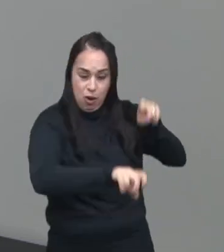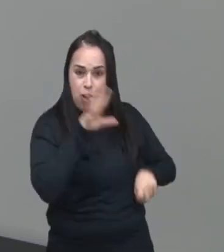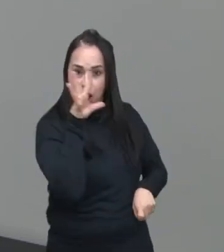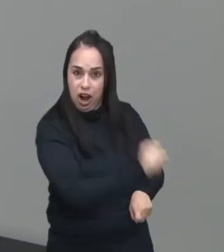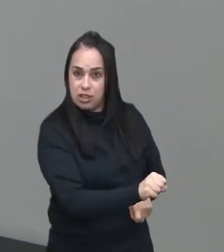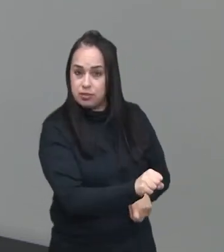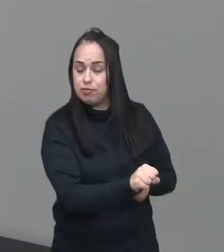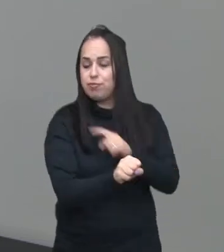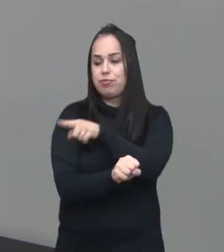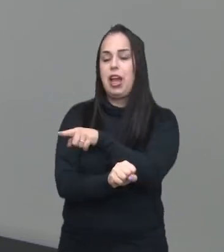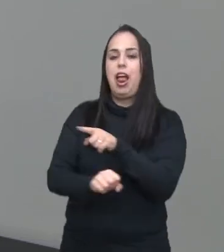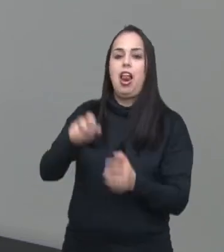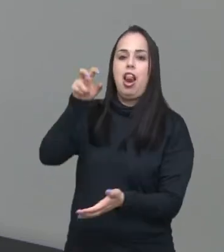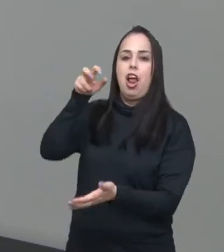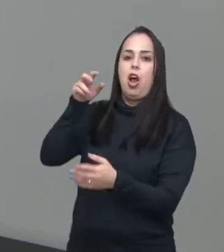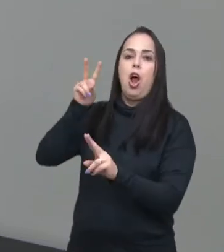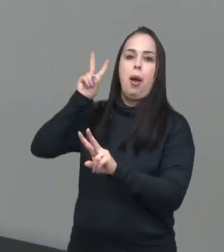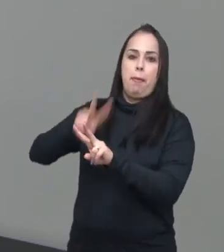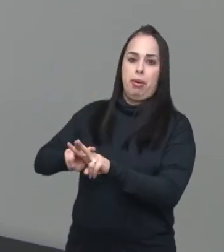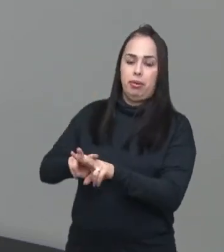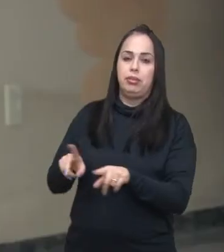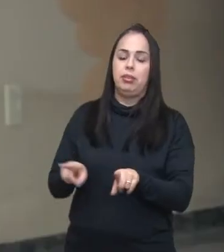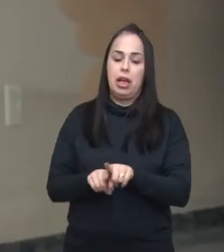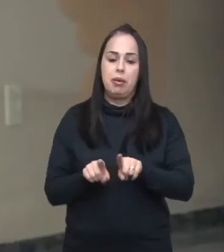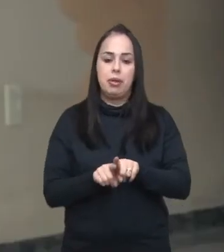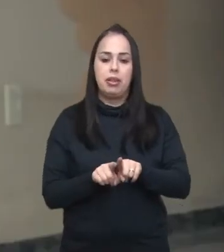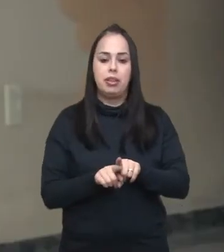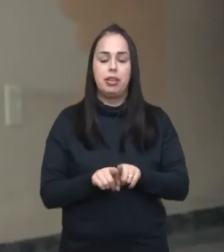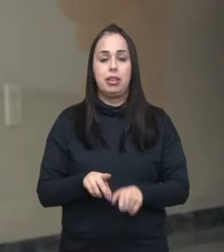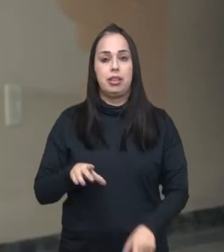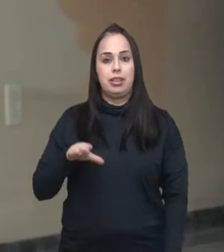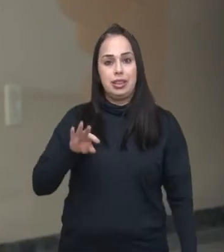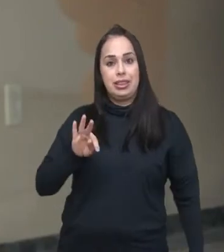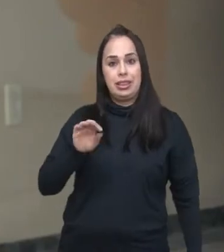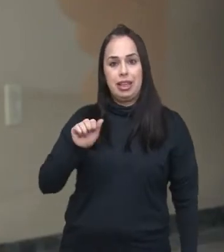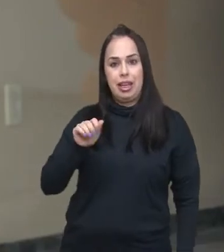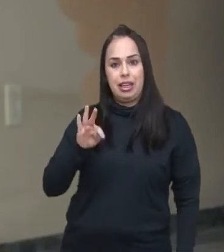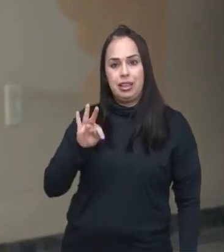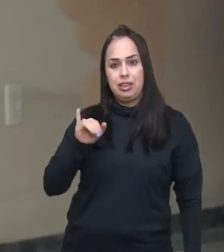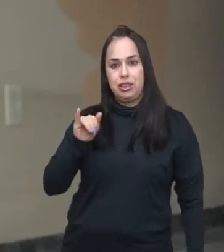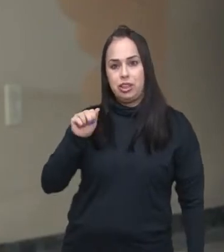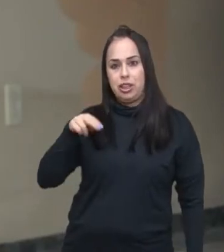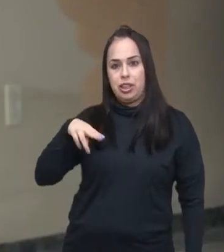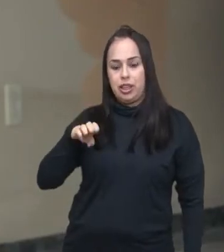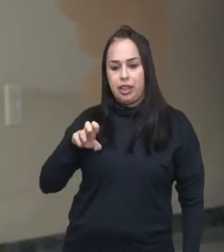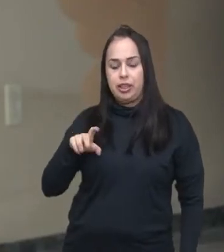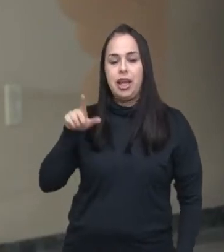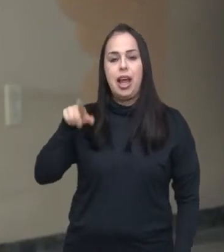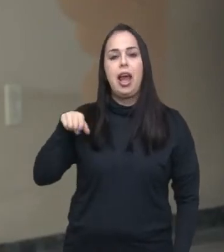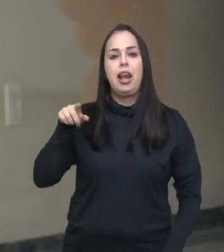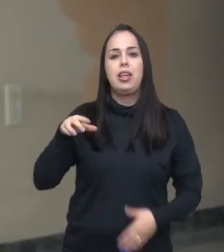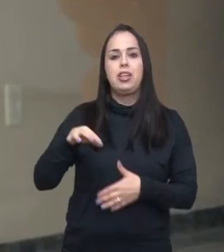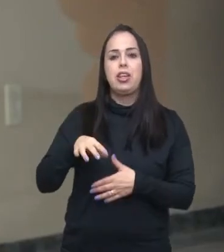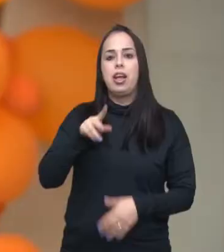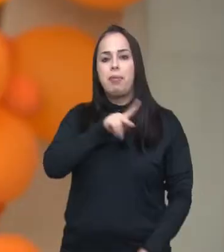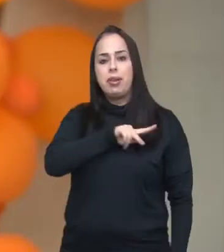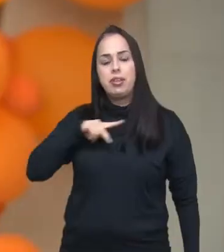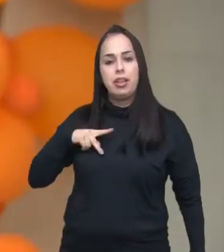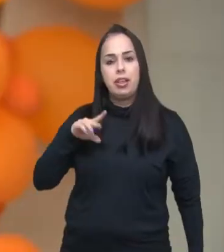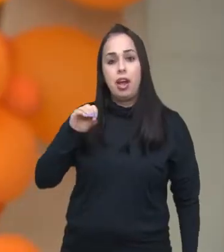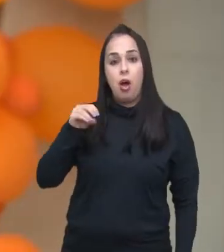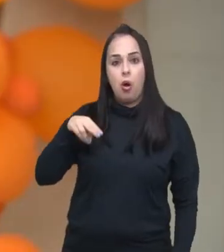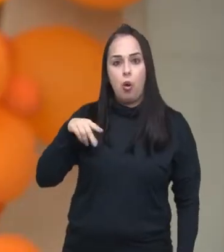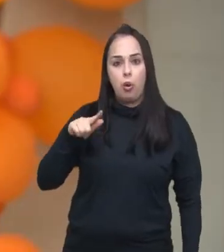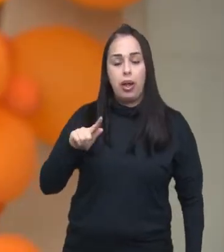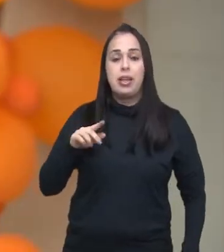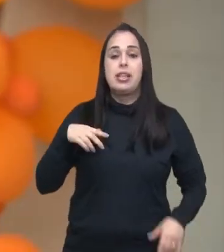agressor, para o adulto que abusa. Para Tatiane, coordenadora da ONG Transformando Verdade em Ação, Quanto